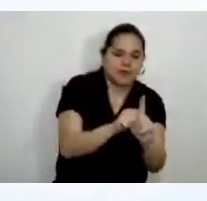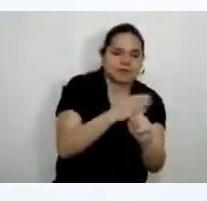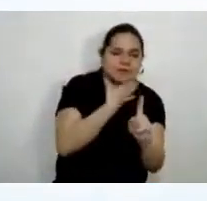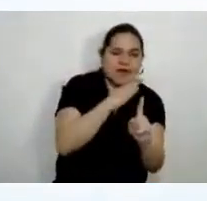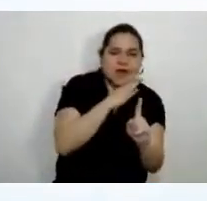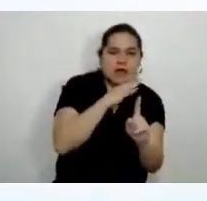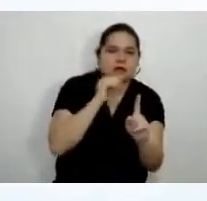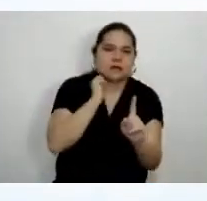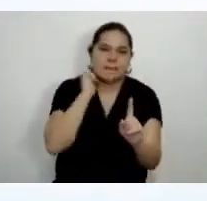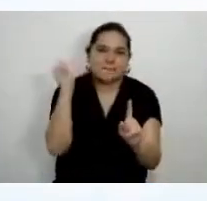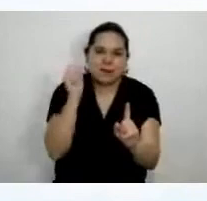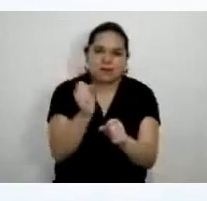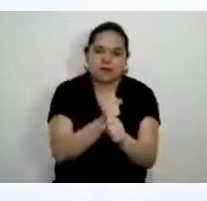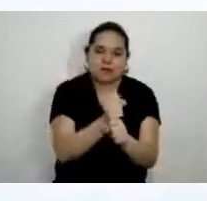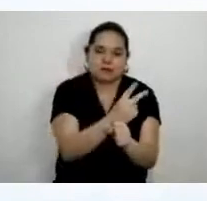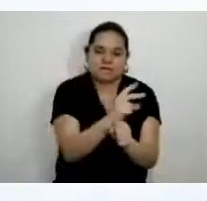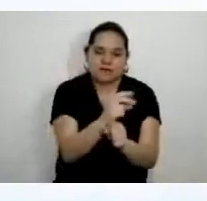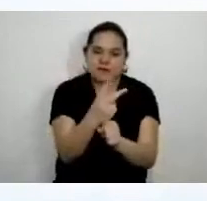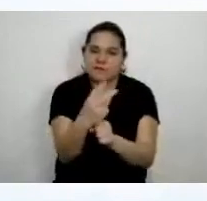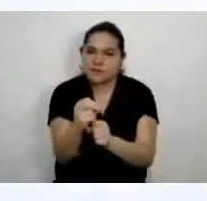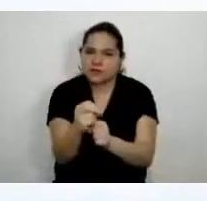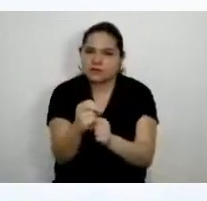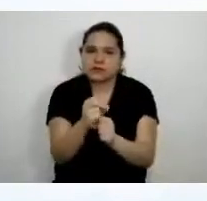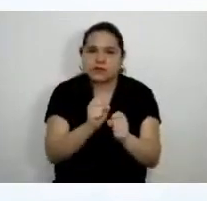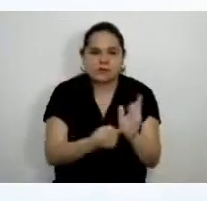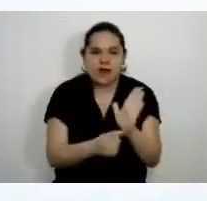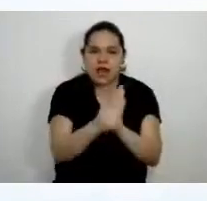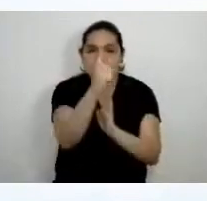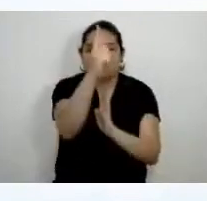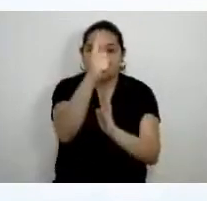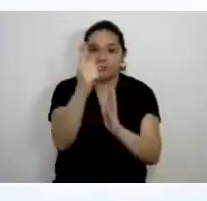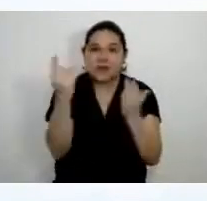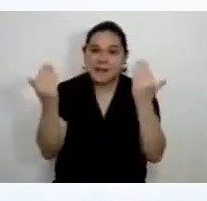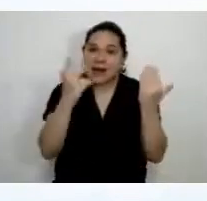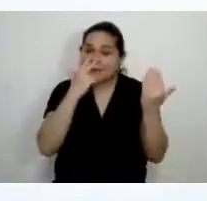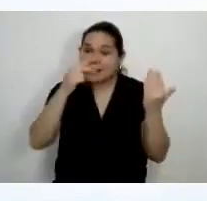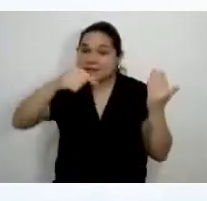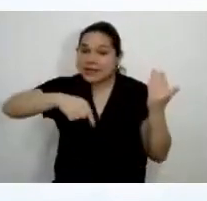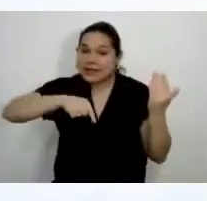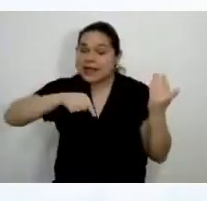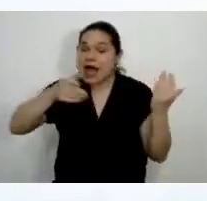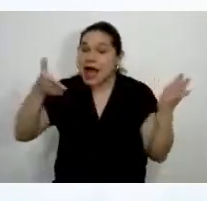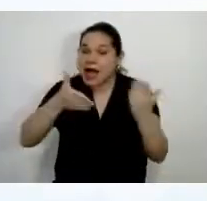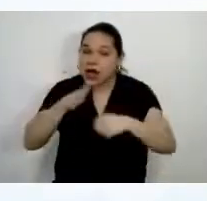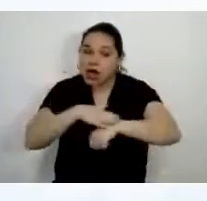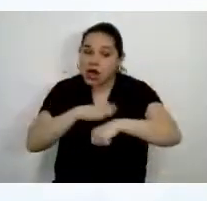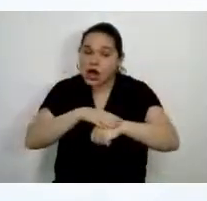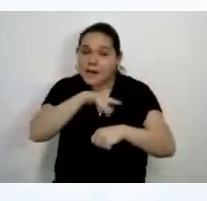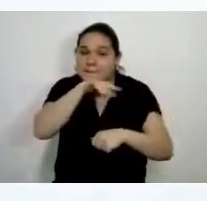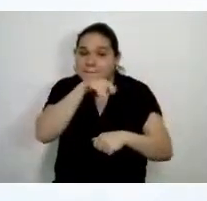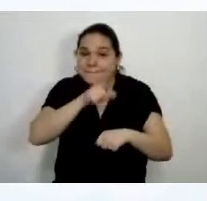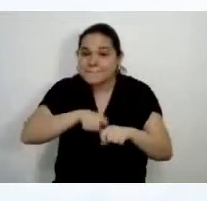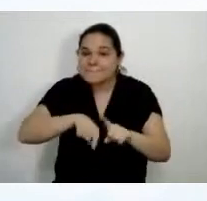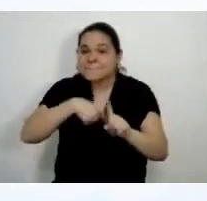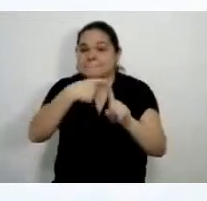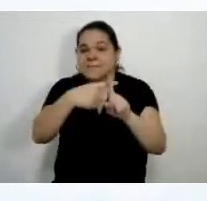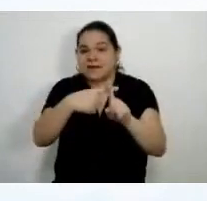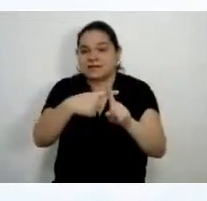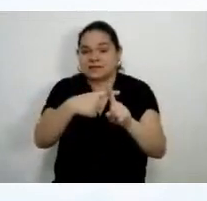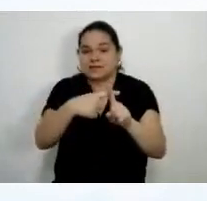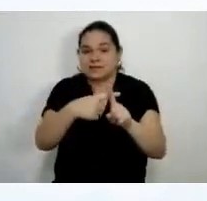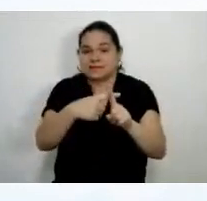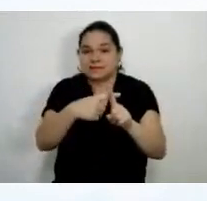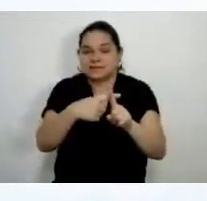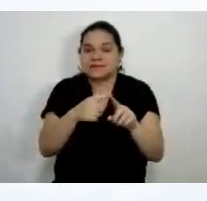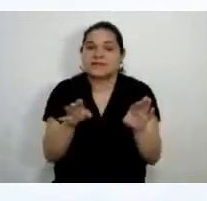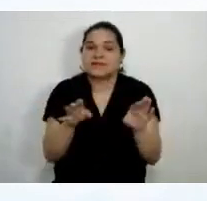Também li uma notícia ontem muito preocupante que na Itália eles tinham assim uma acuidade de cada caso, eles